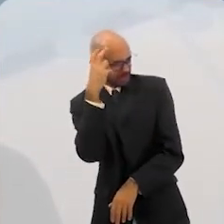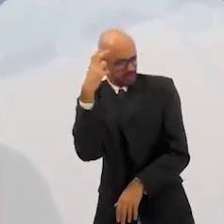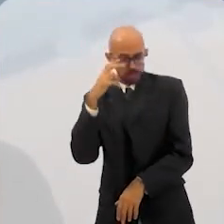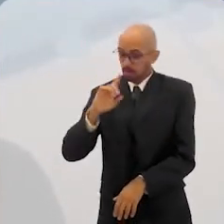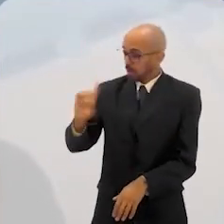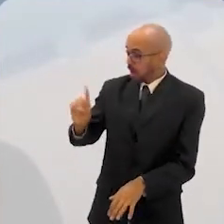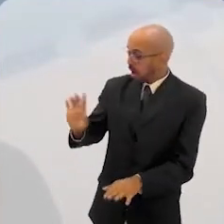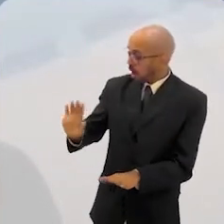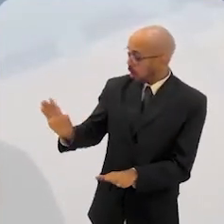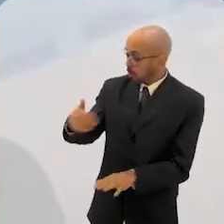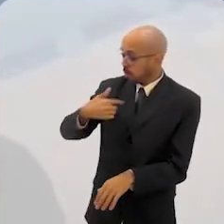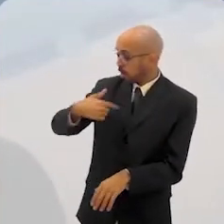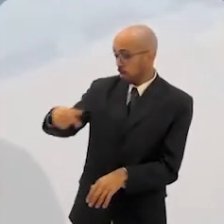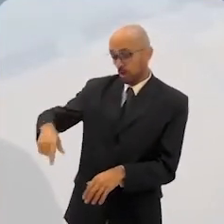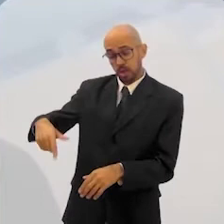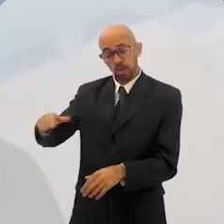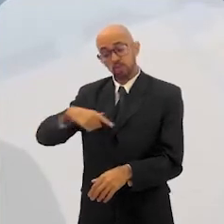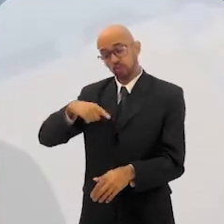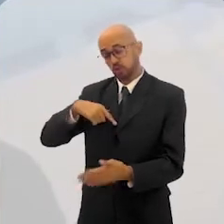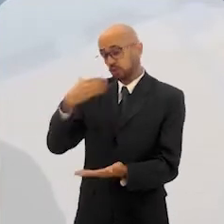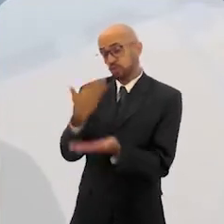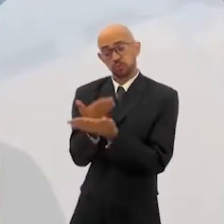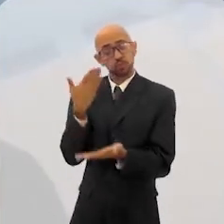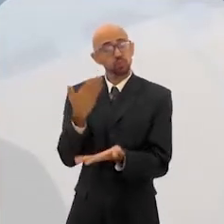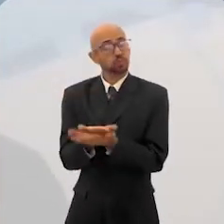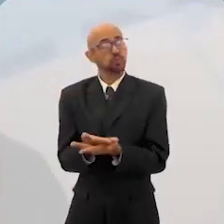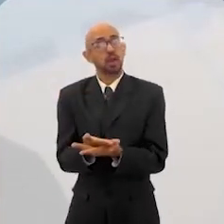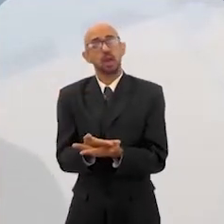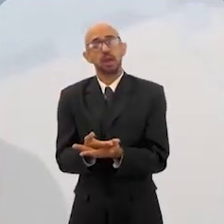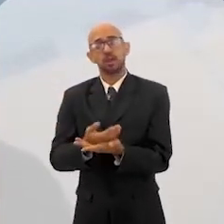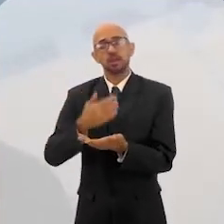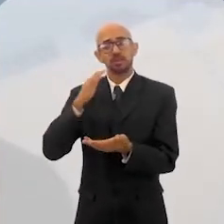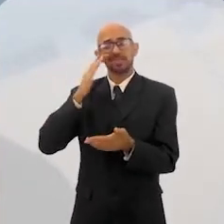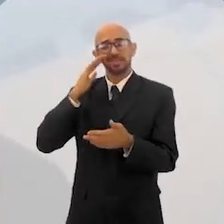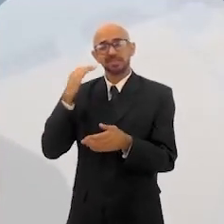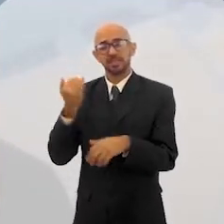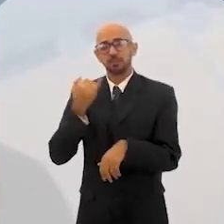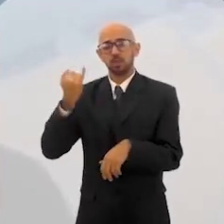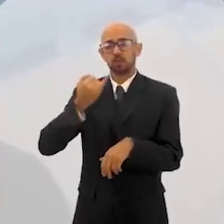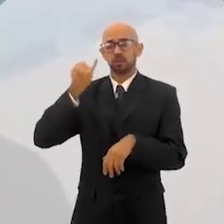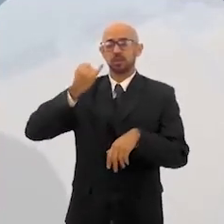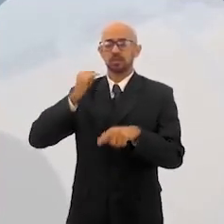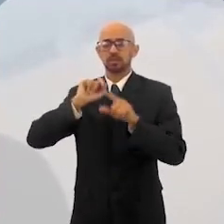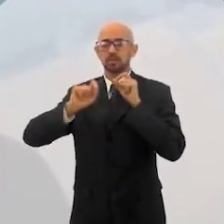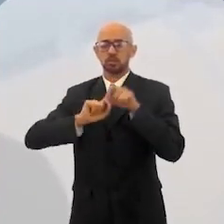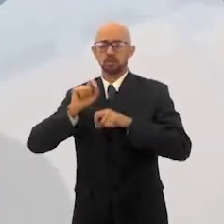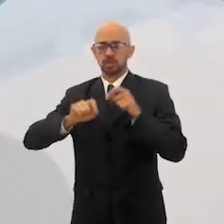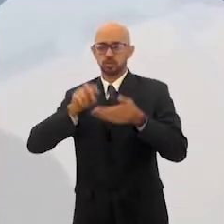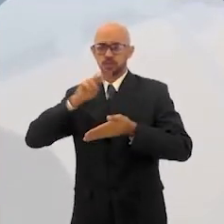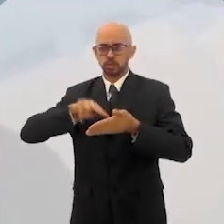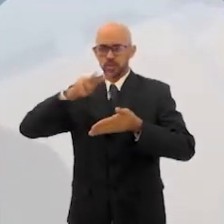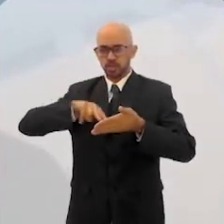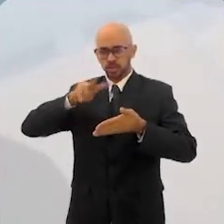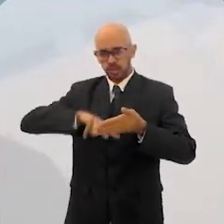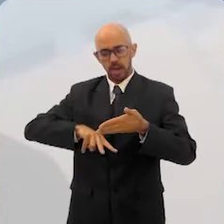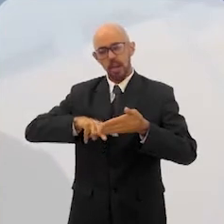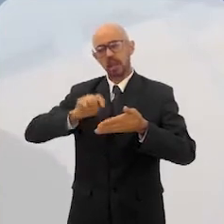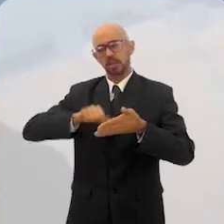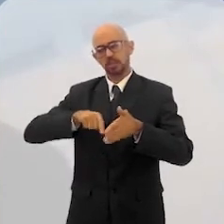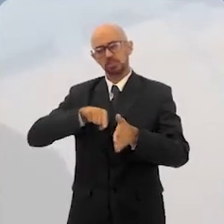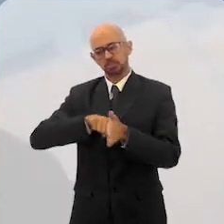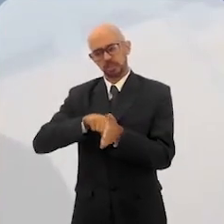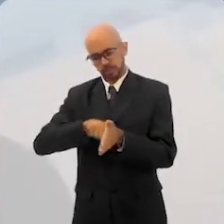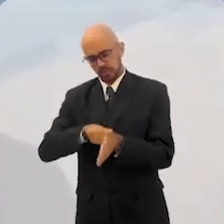inteligente. Não, eu era dedicado. Eu era aquele que entendia a importância, né, de ler,